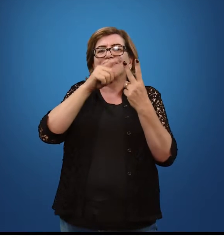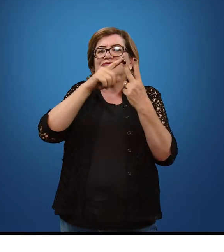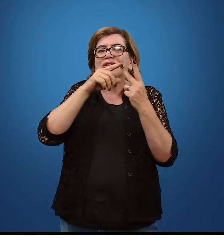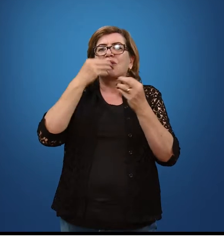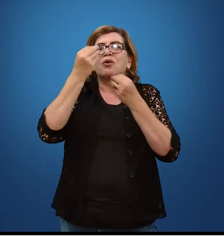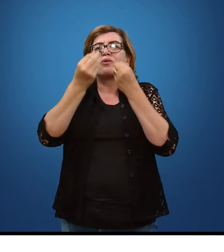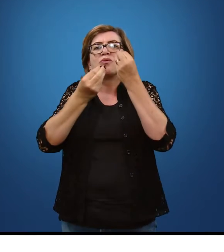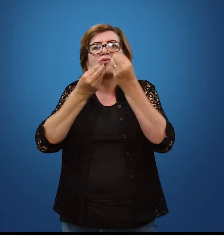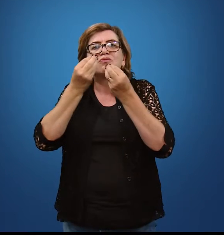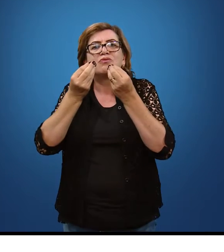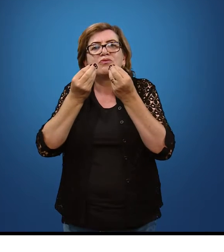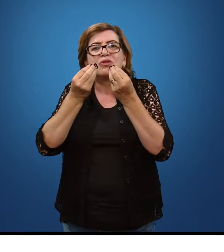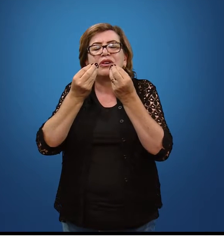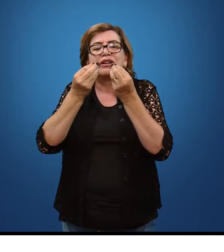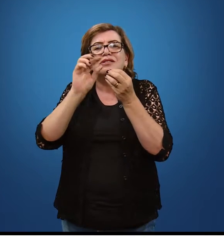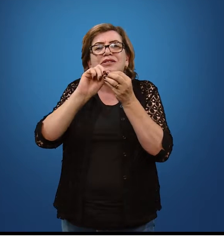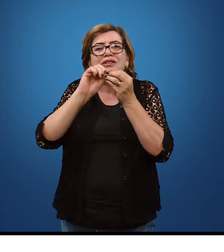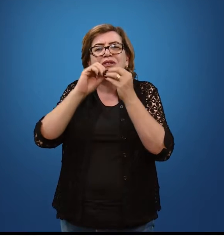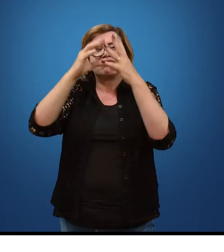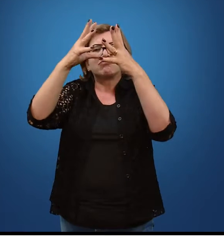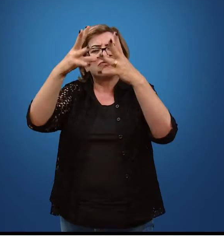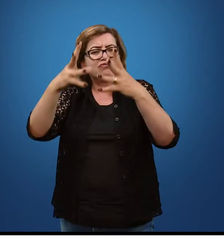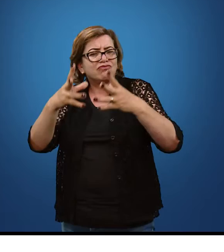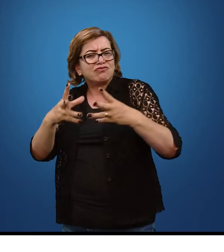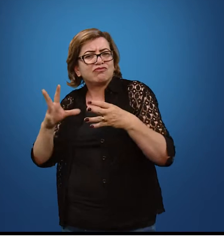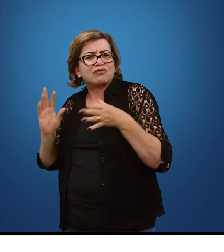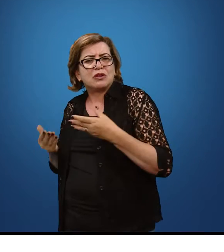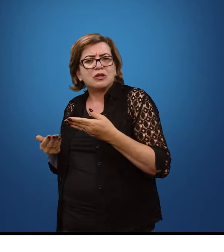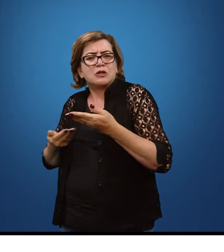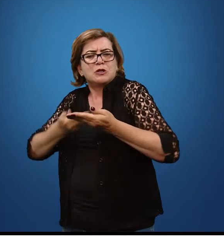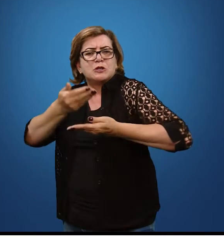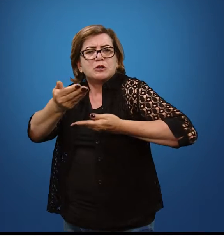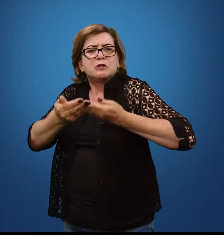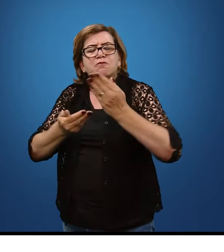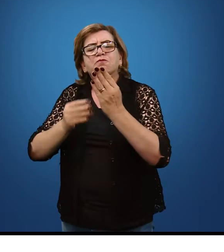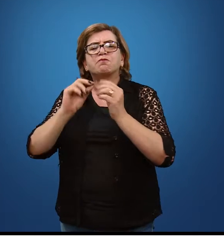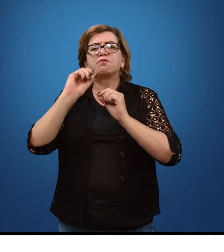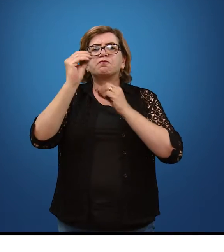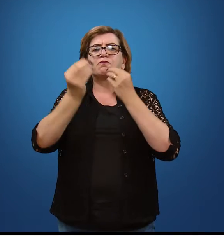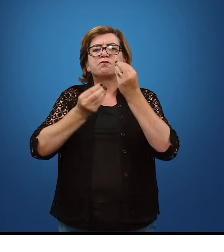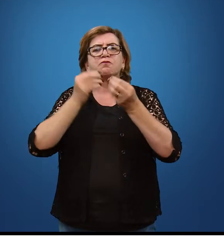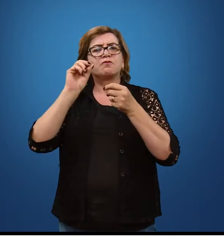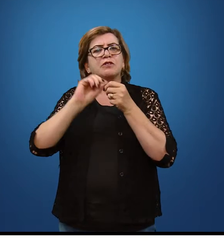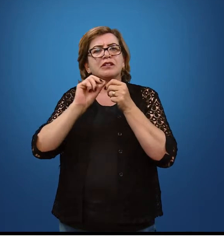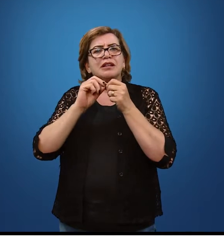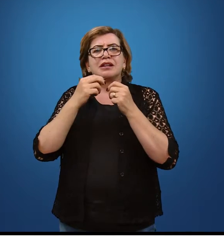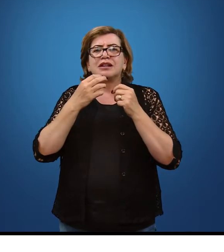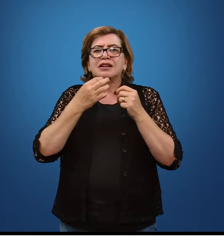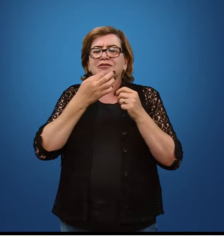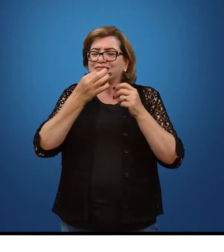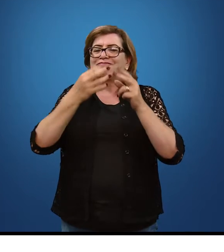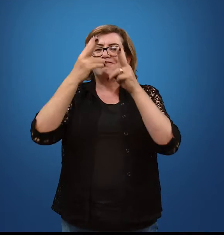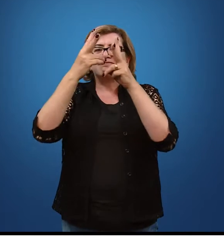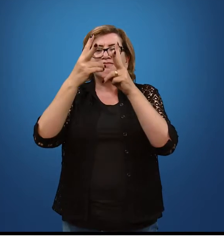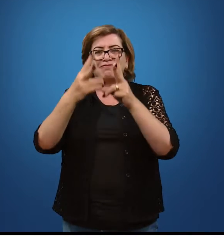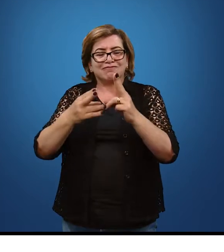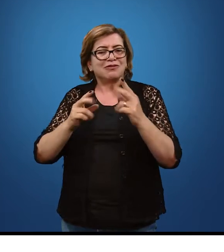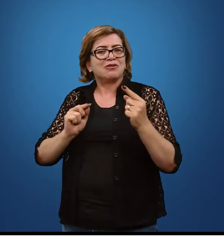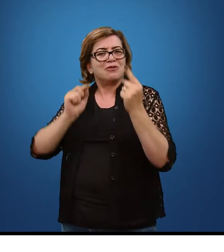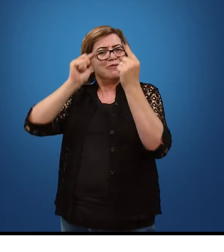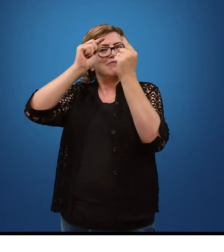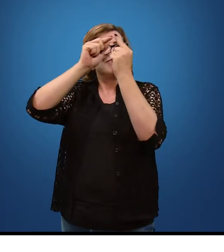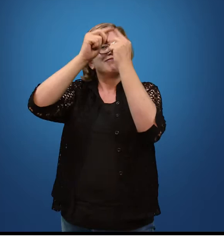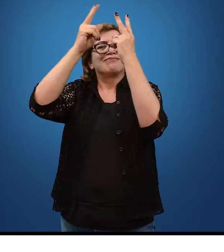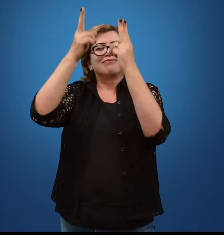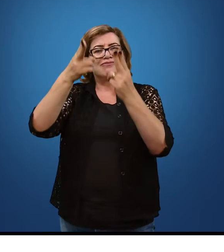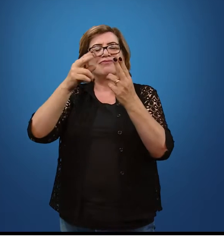para que todas as forças ou todos os entes ajam de uma mesma forma em direção ao mesmo caminho.